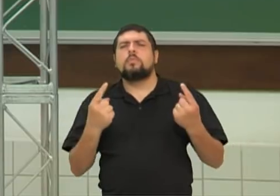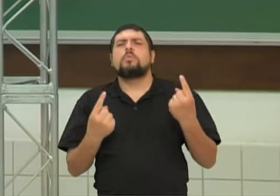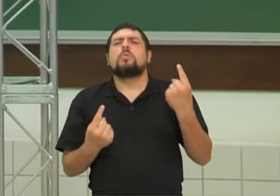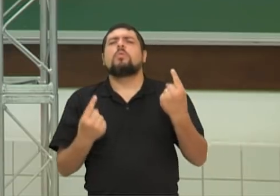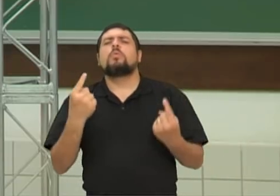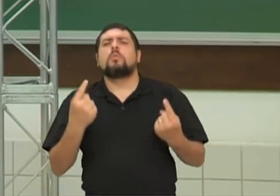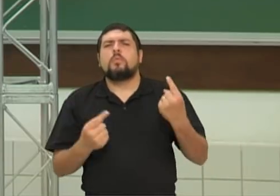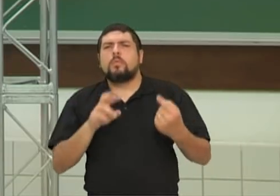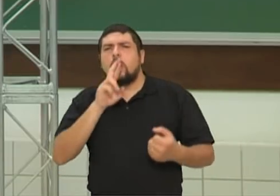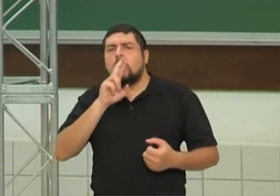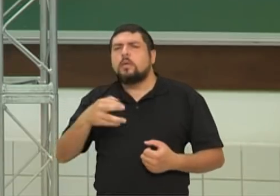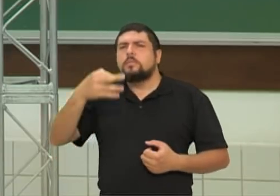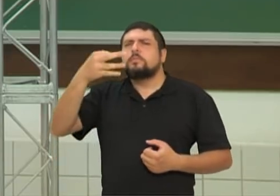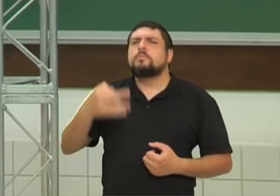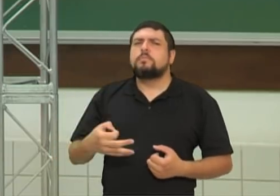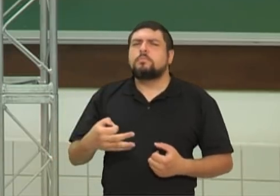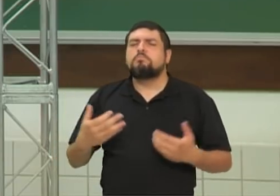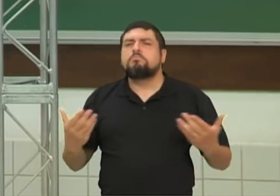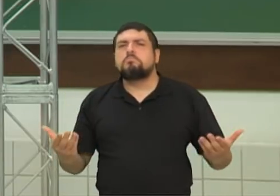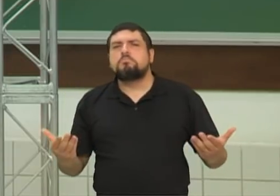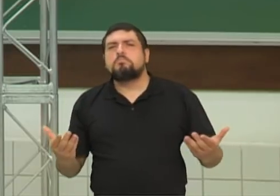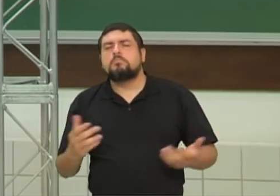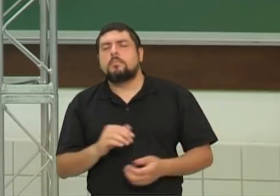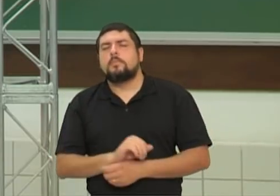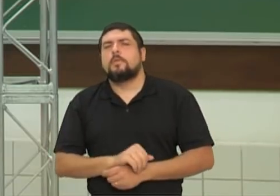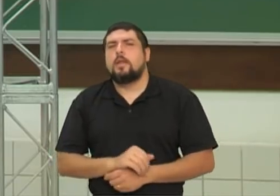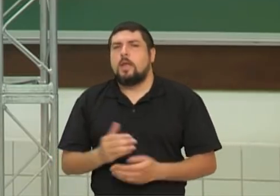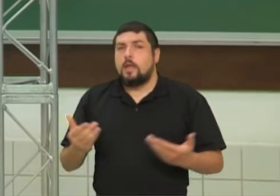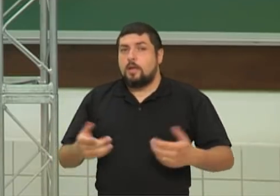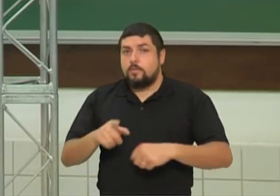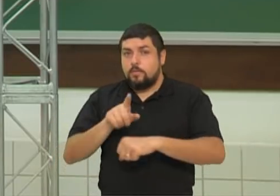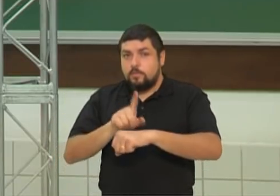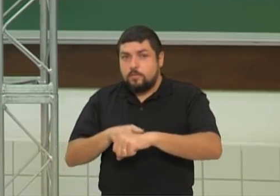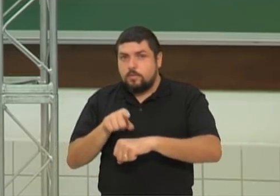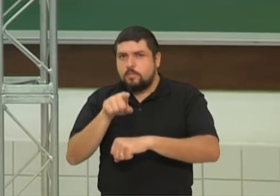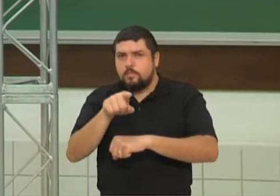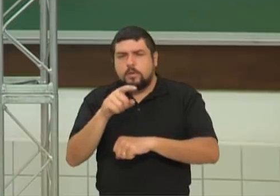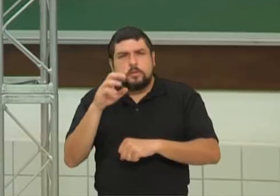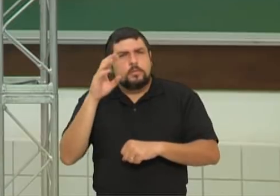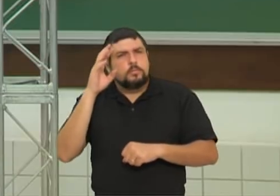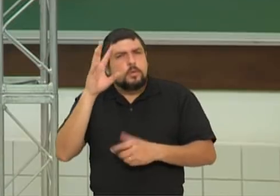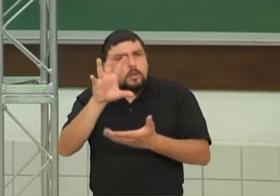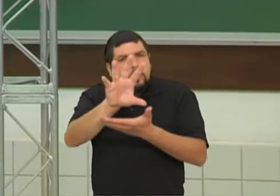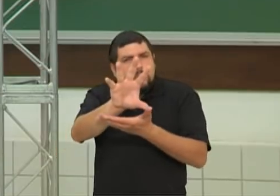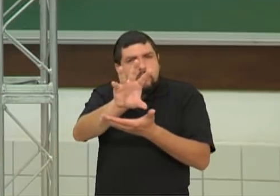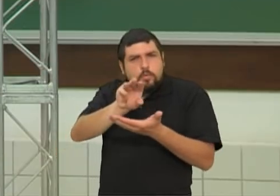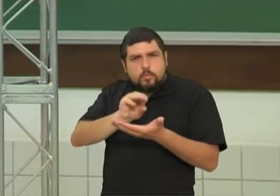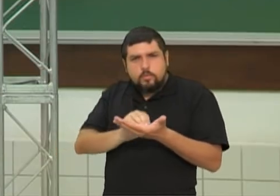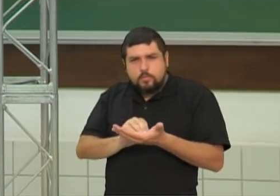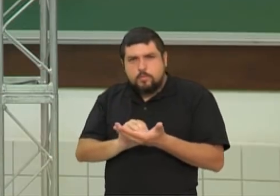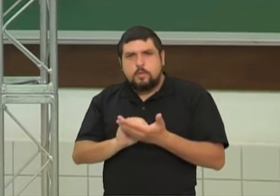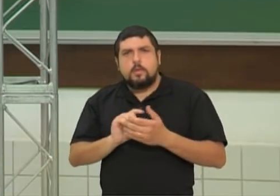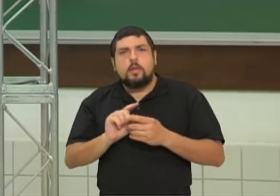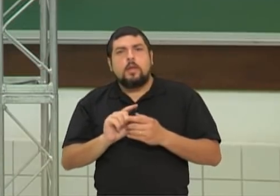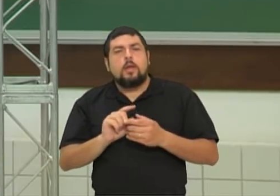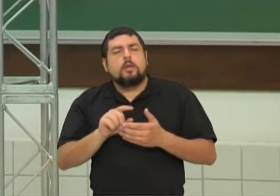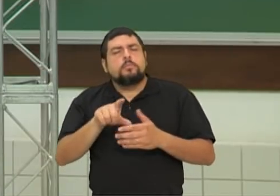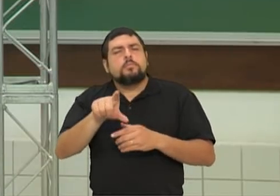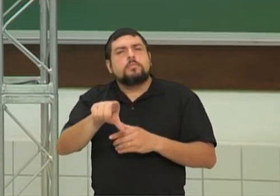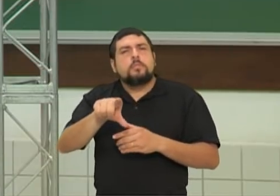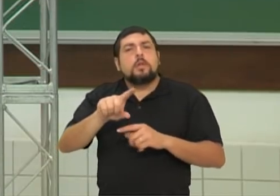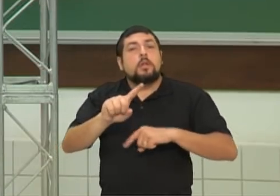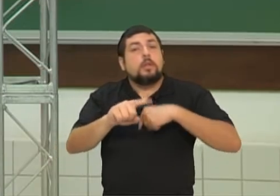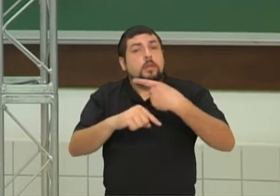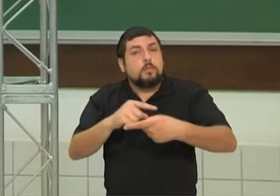a alternativa correta? Nós vamos dar um tempinho para vocês copiarem essa atividade, escolherem a